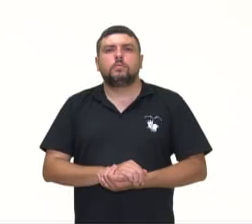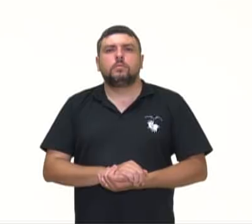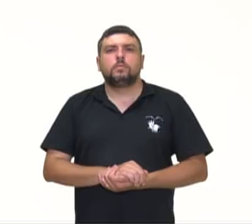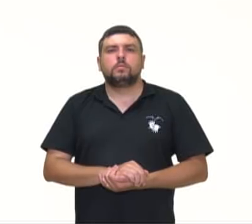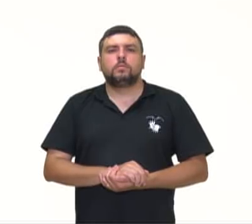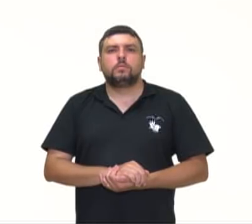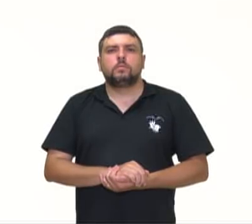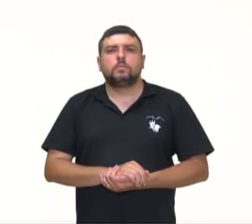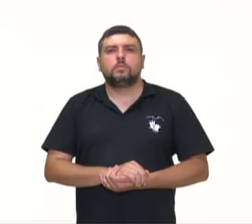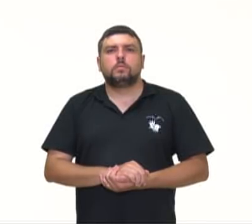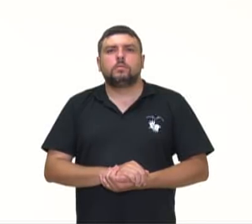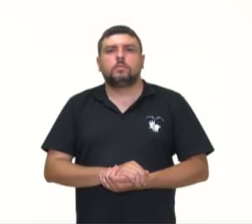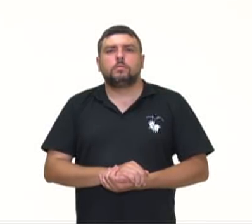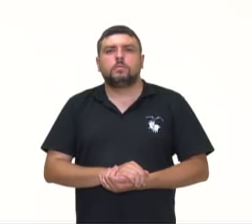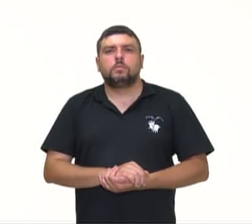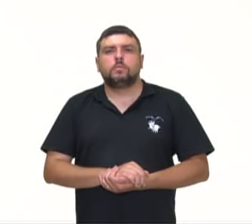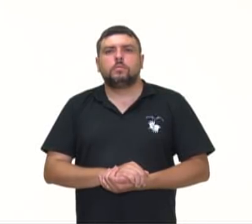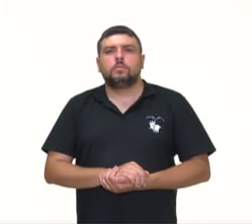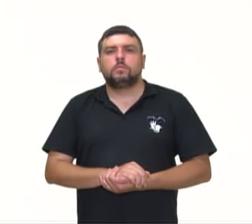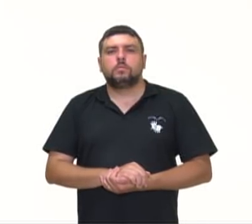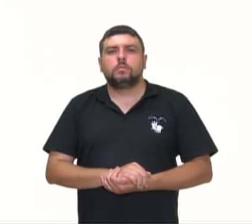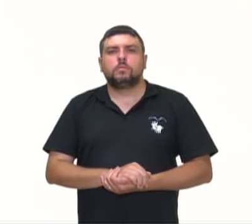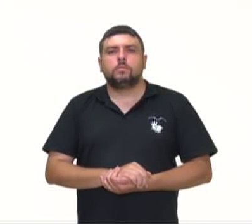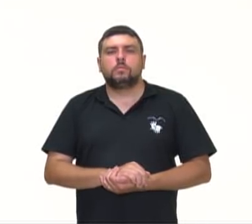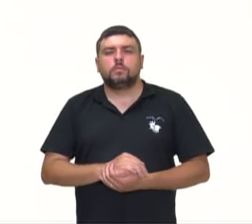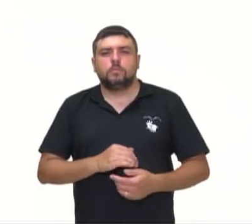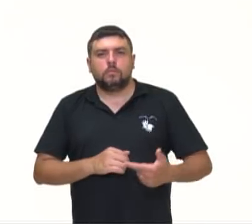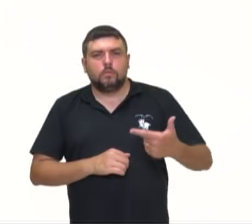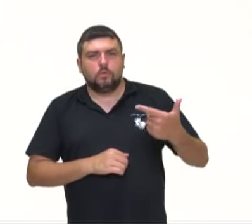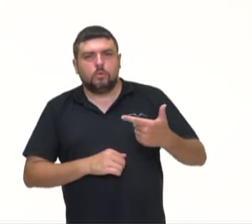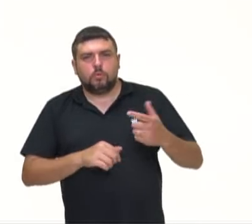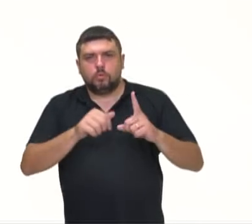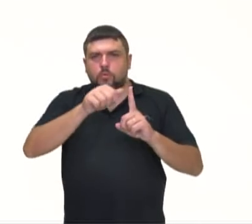ele pagou no segundo mês para liquidar a dívida dele